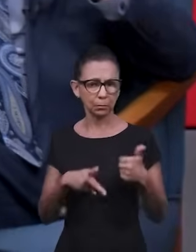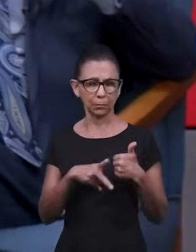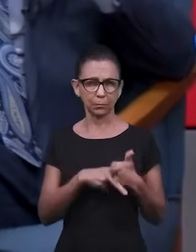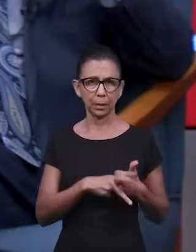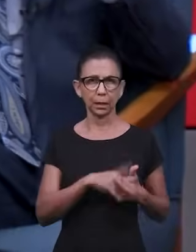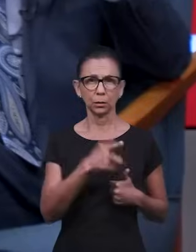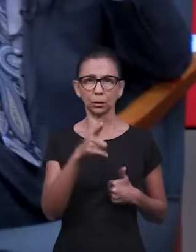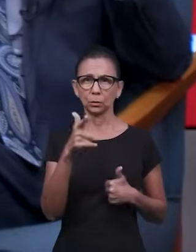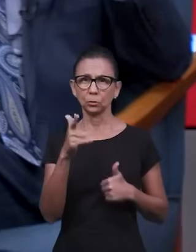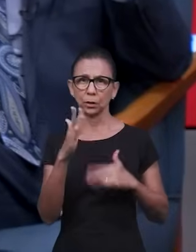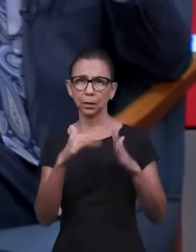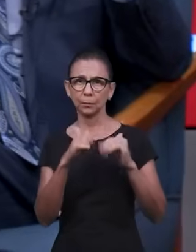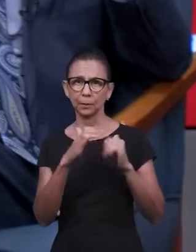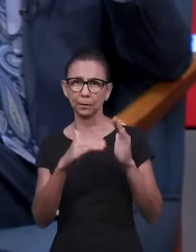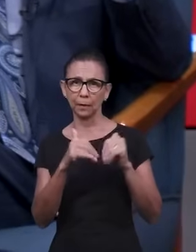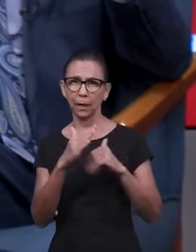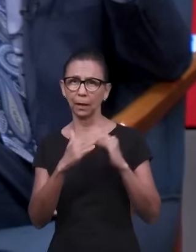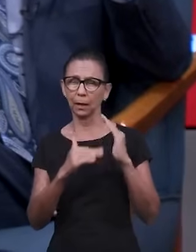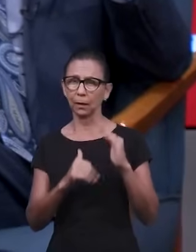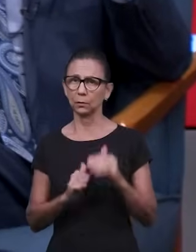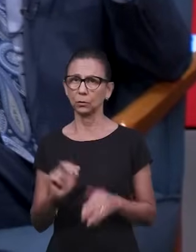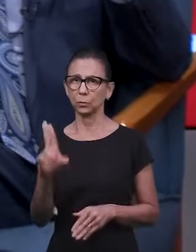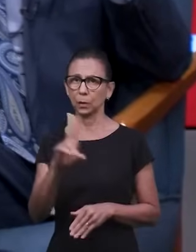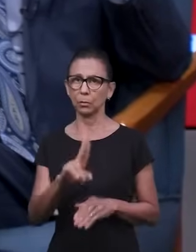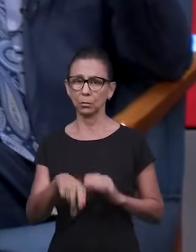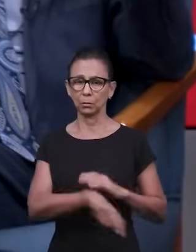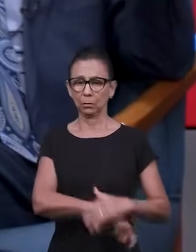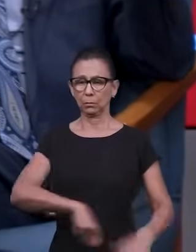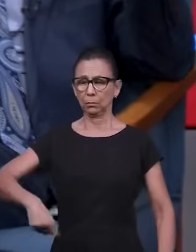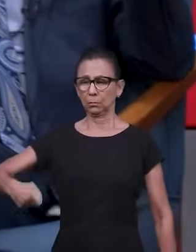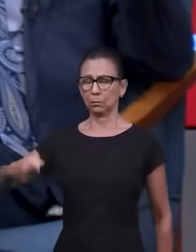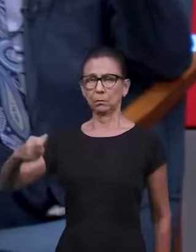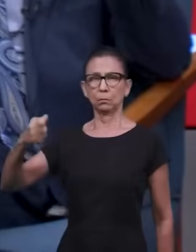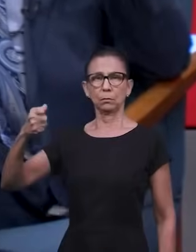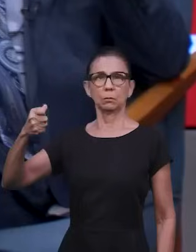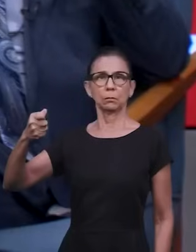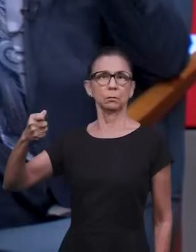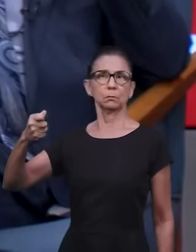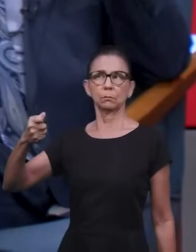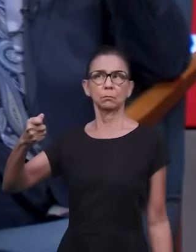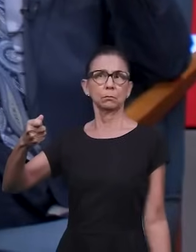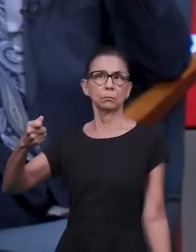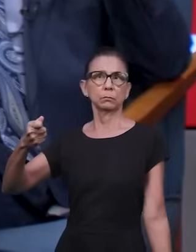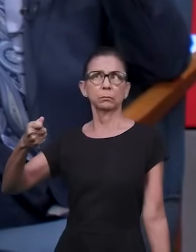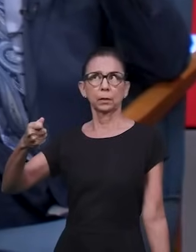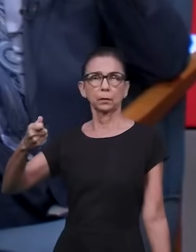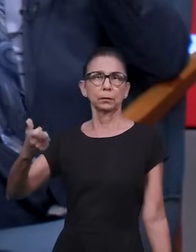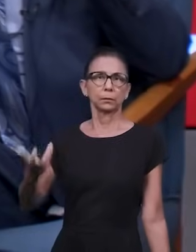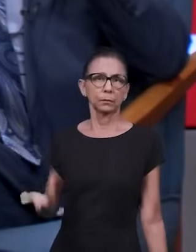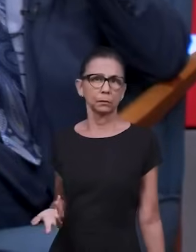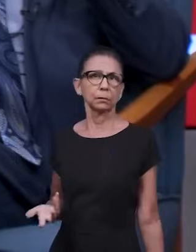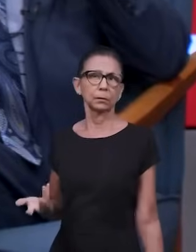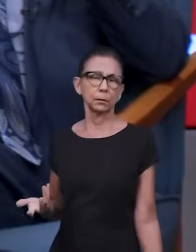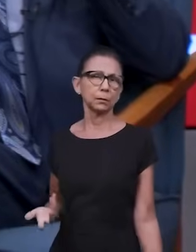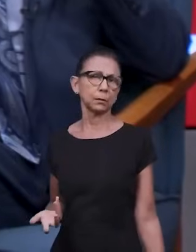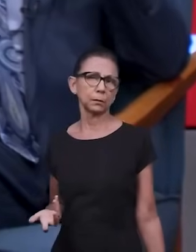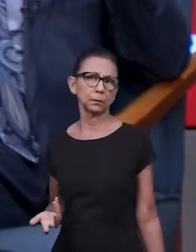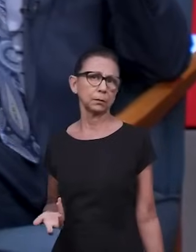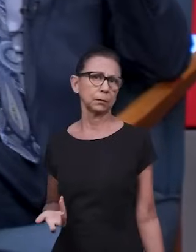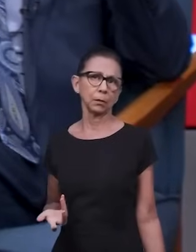destreza com o uso de uma espada não era um grande né